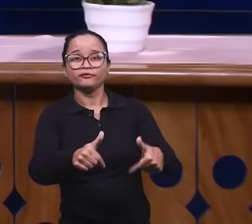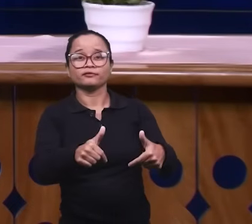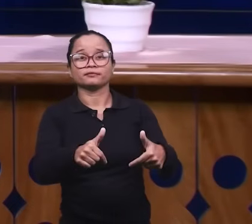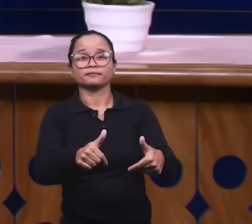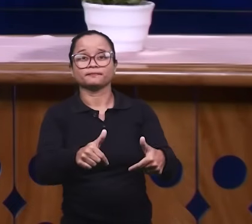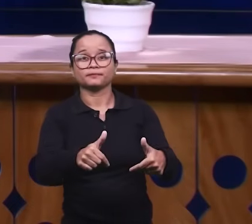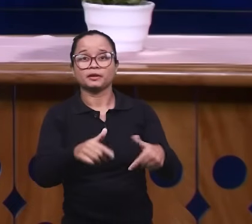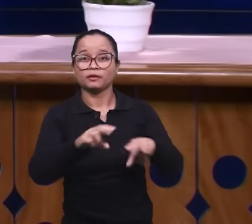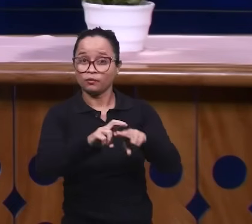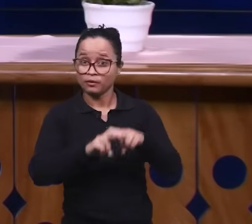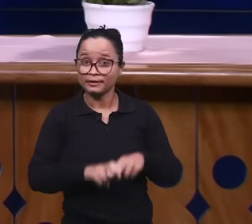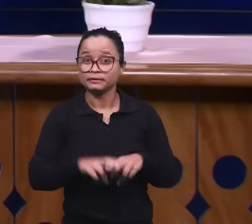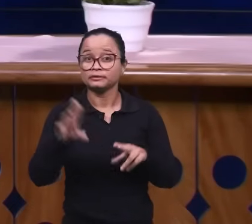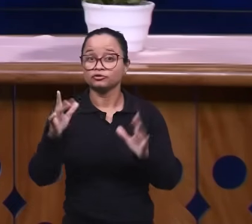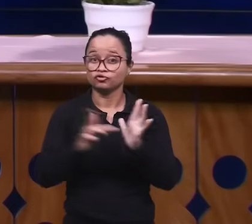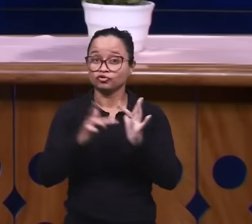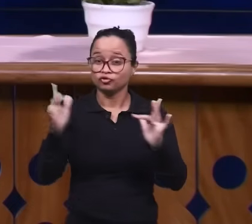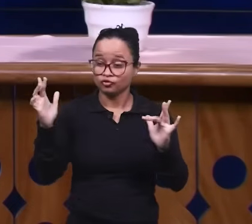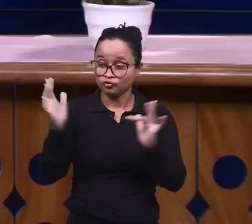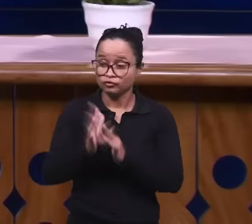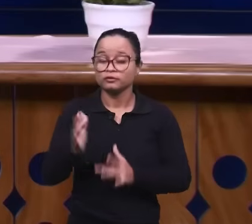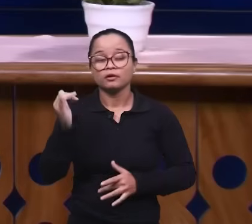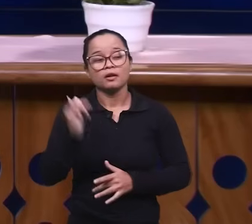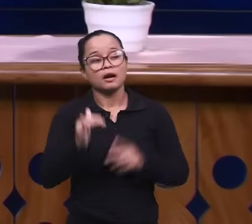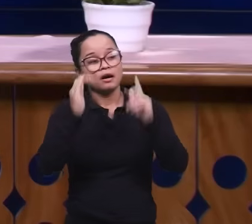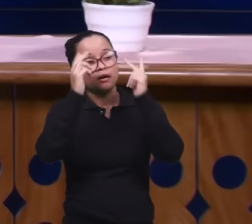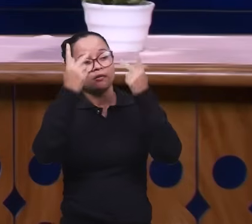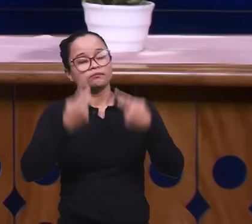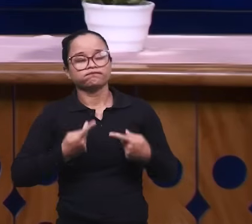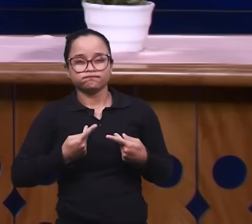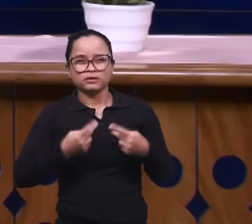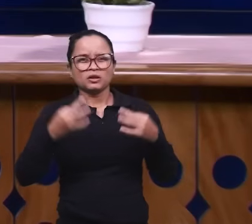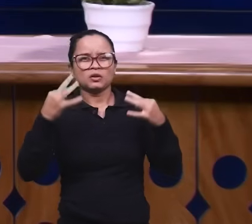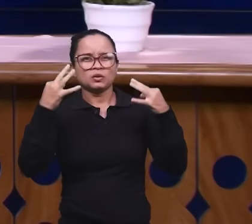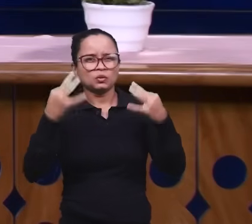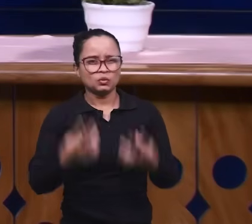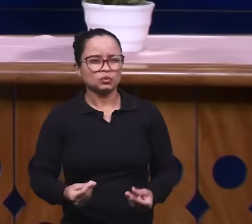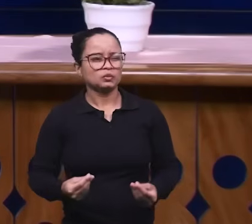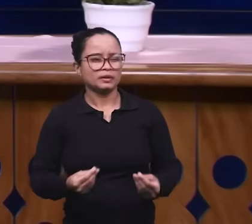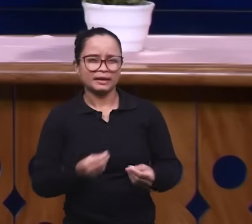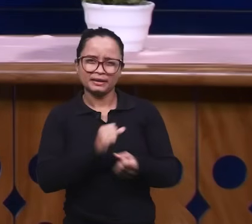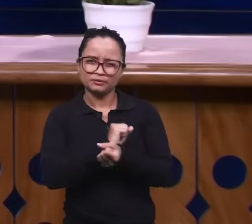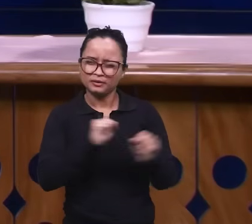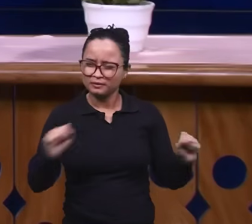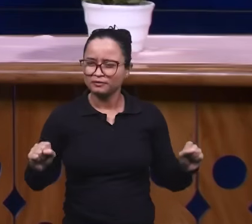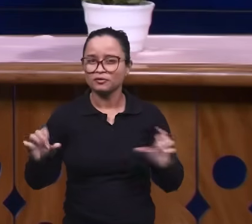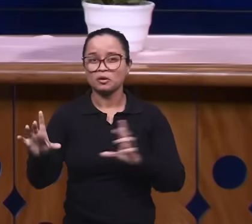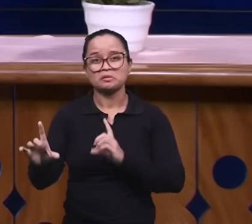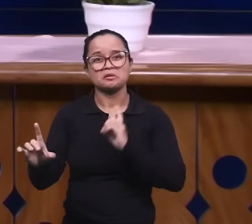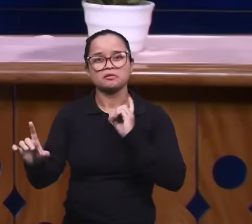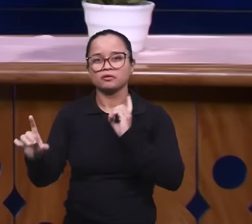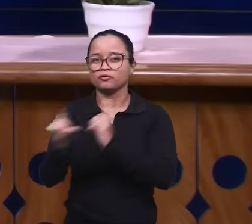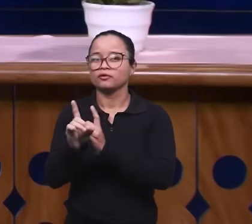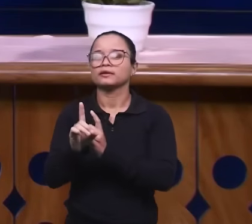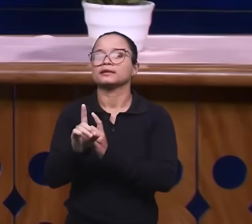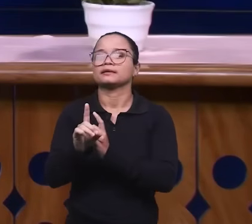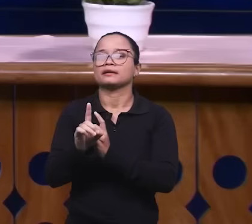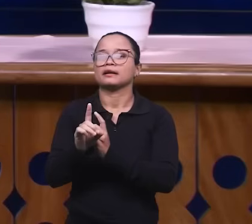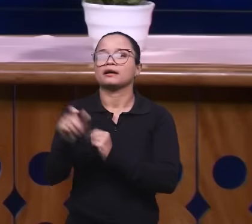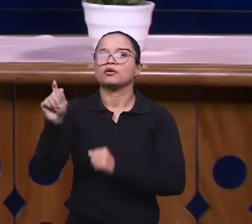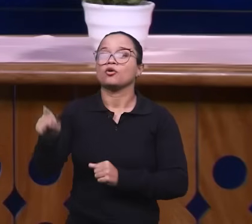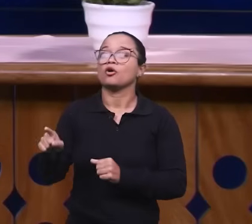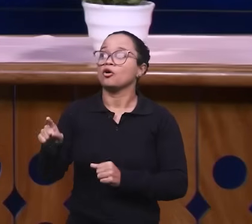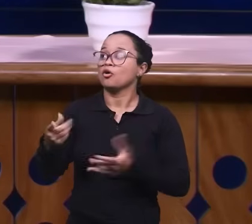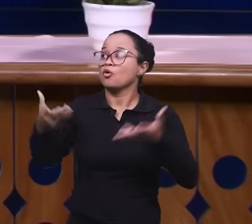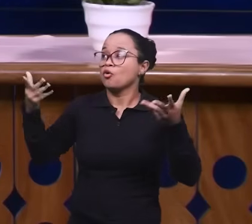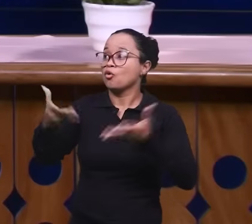Por isso, Jesus disse àquele homem que tinha todas as impossibilidades de ter um encontro com Deus: